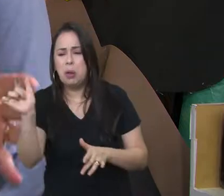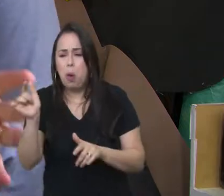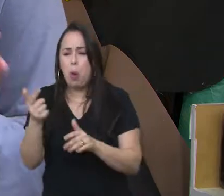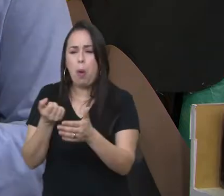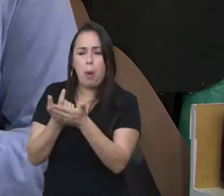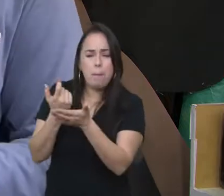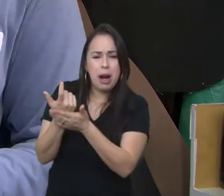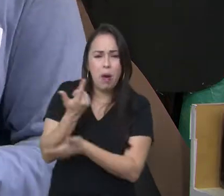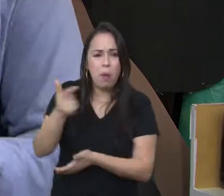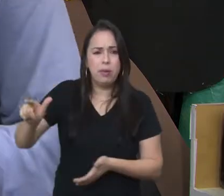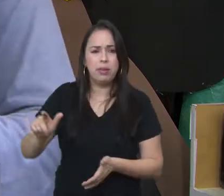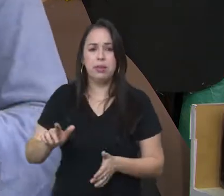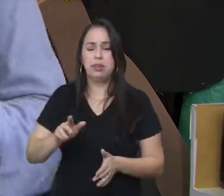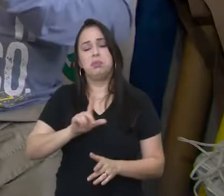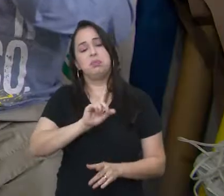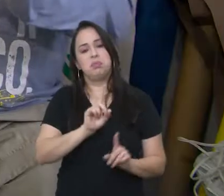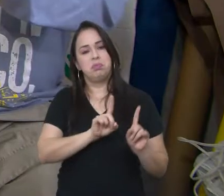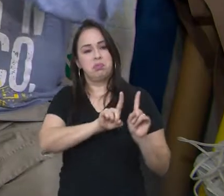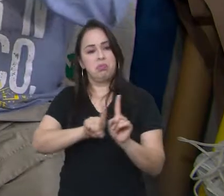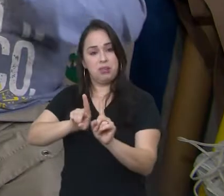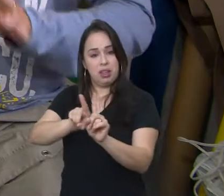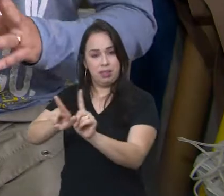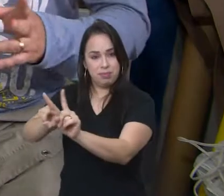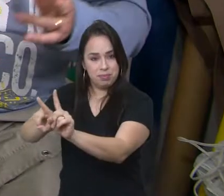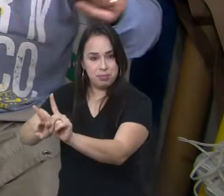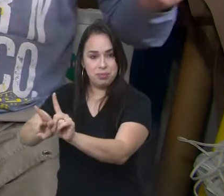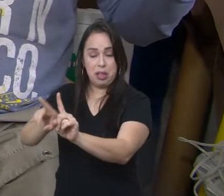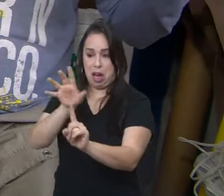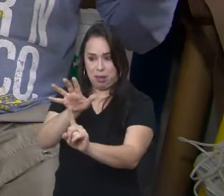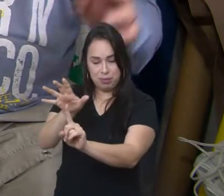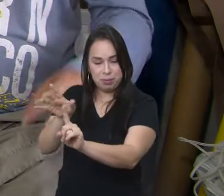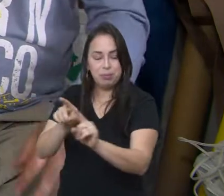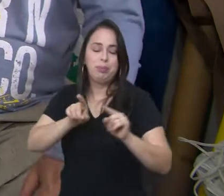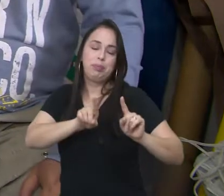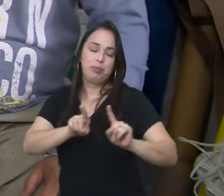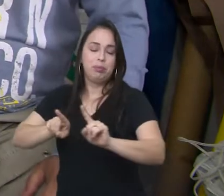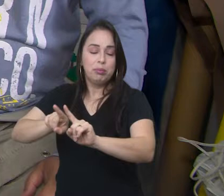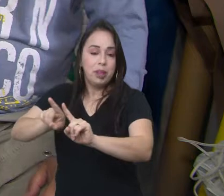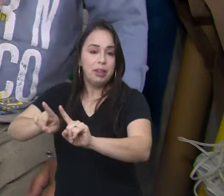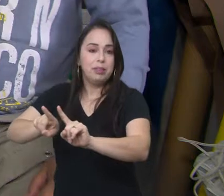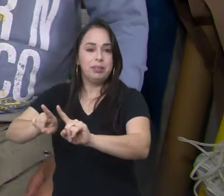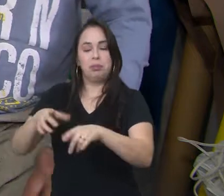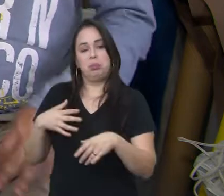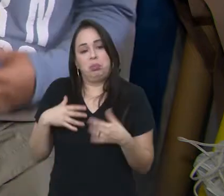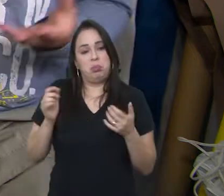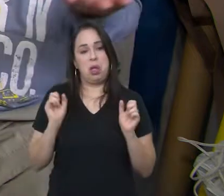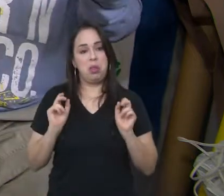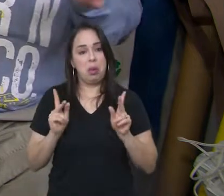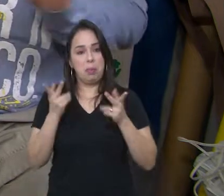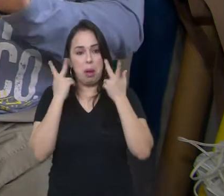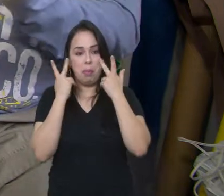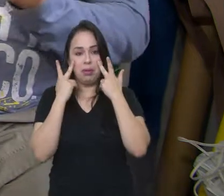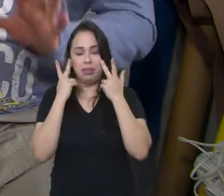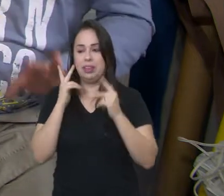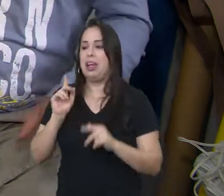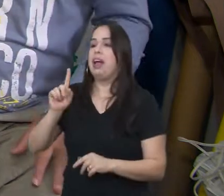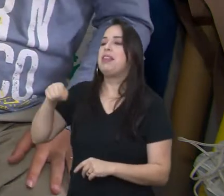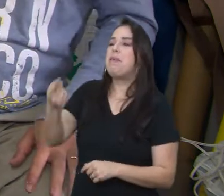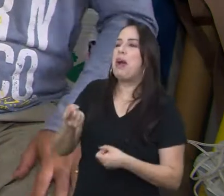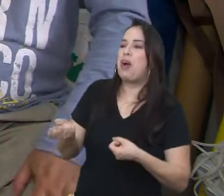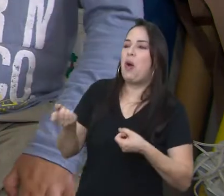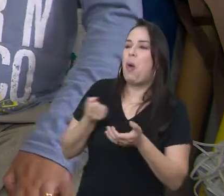assim, não, vamos ver outra coisa, e saíram, né, ela fez lá a cabeça dele e saiu, e eu também, Na já